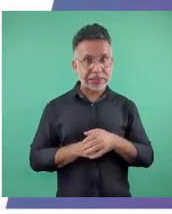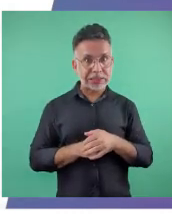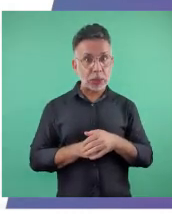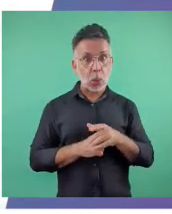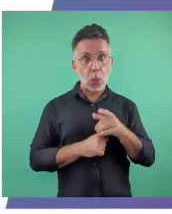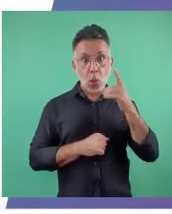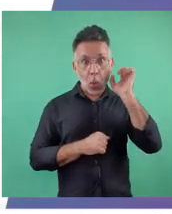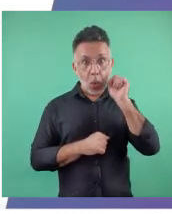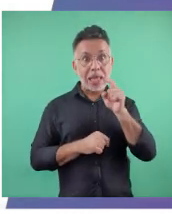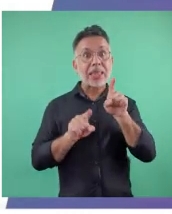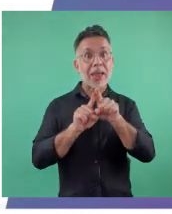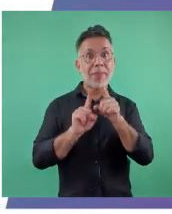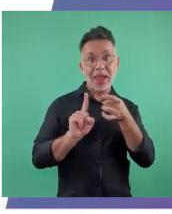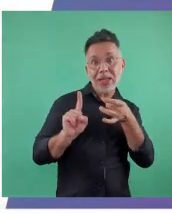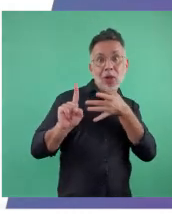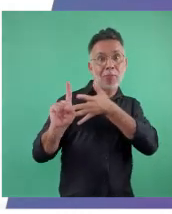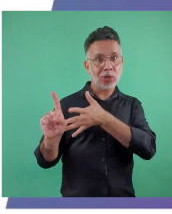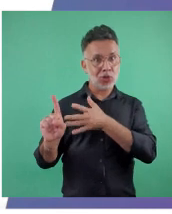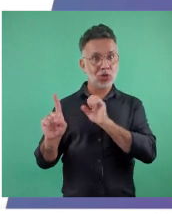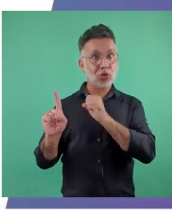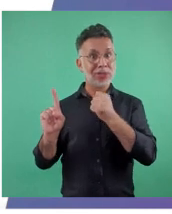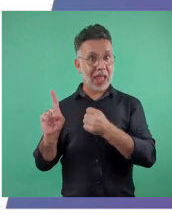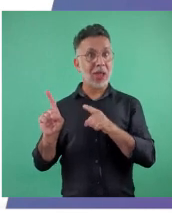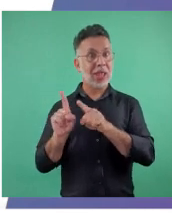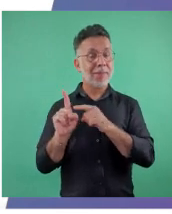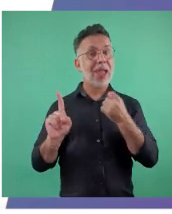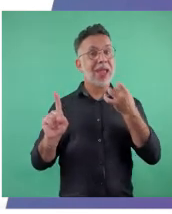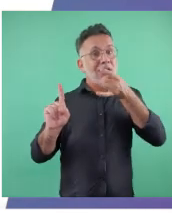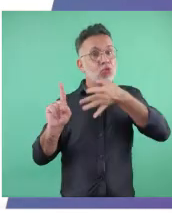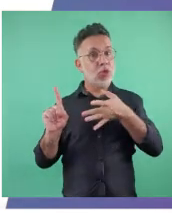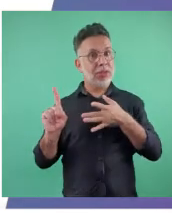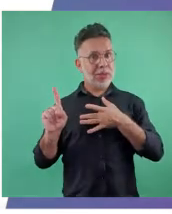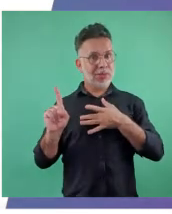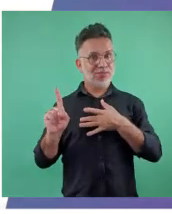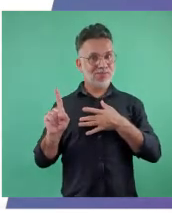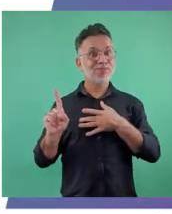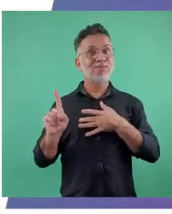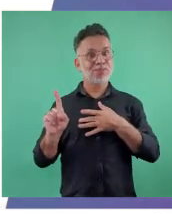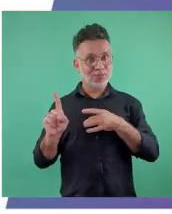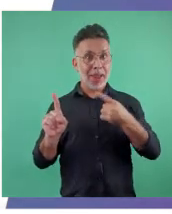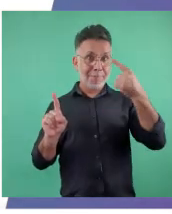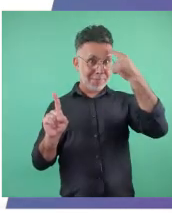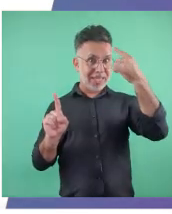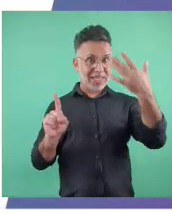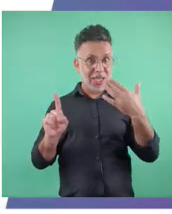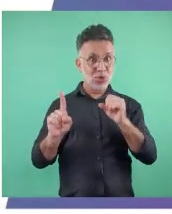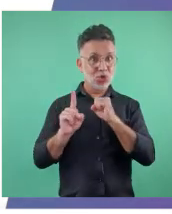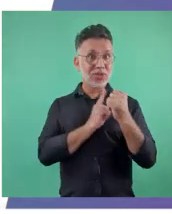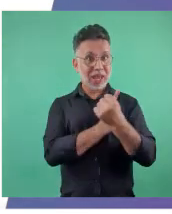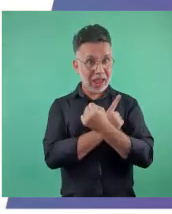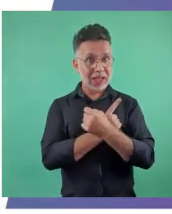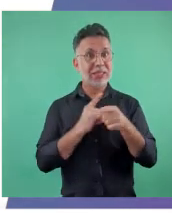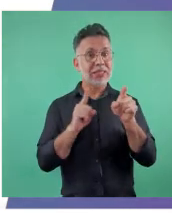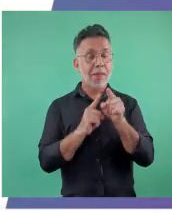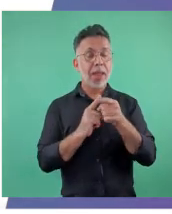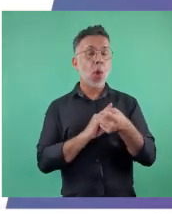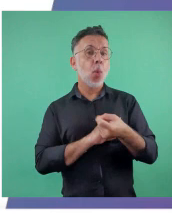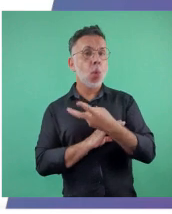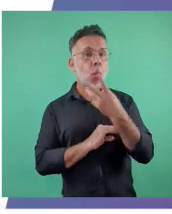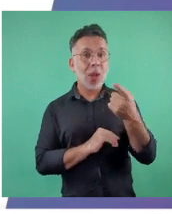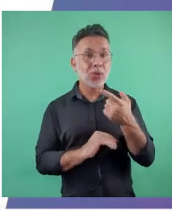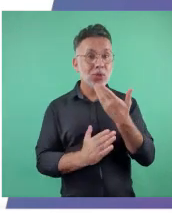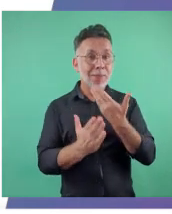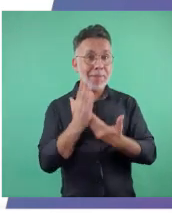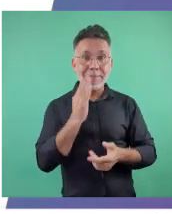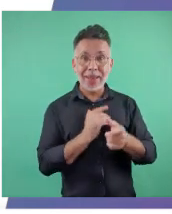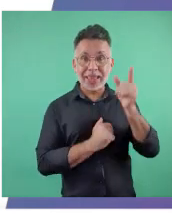o mundo. Isolamento social e a solidão, ou seja, os aspectos psicossociais da deficiência auditiva,